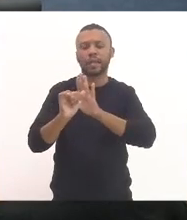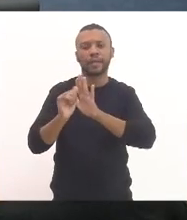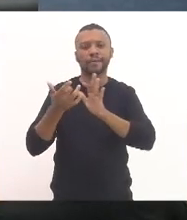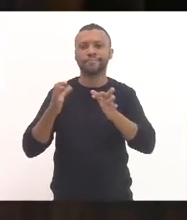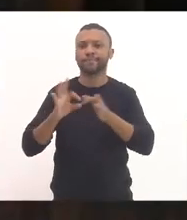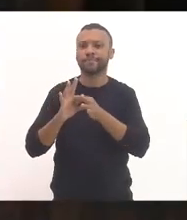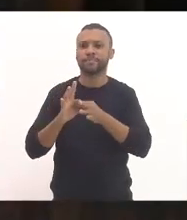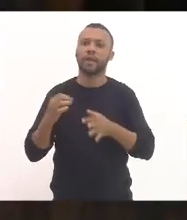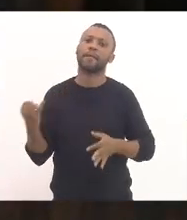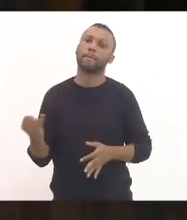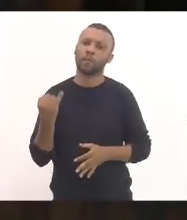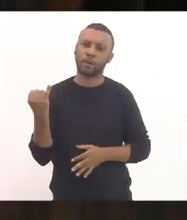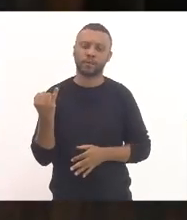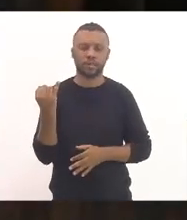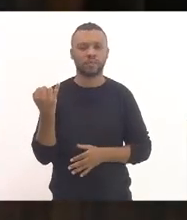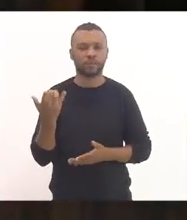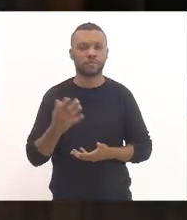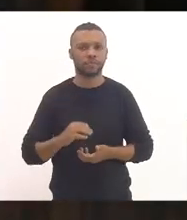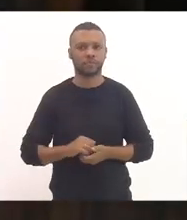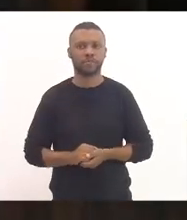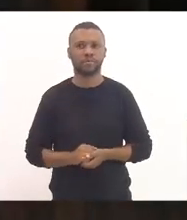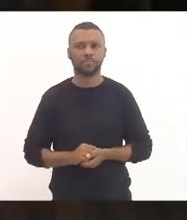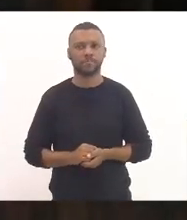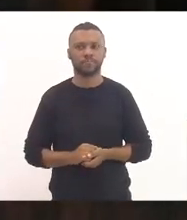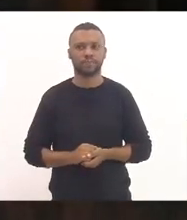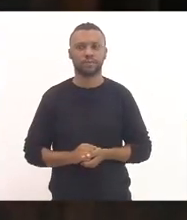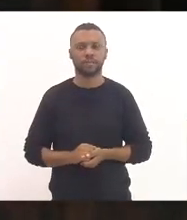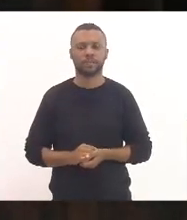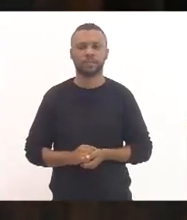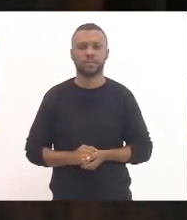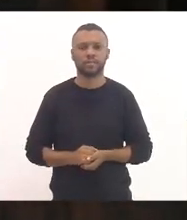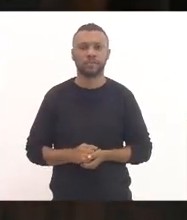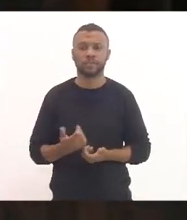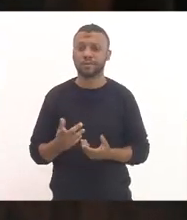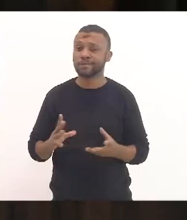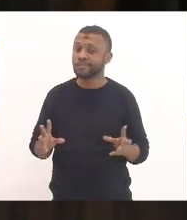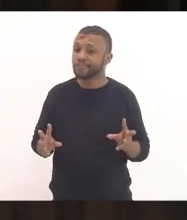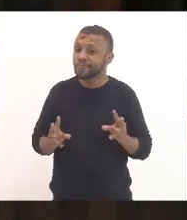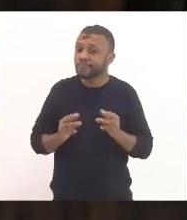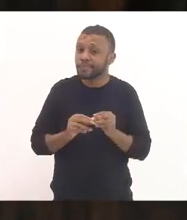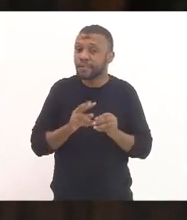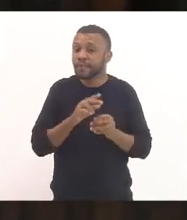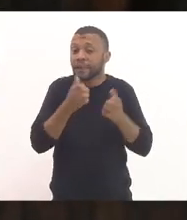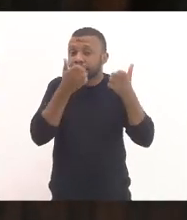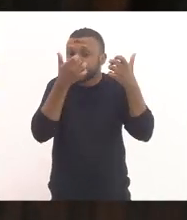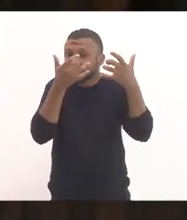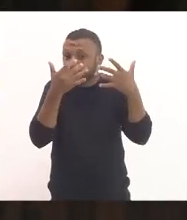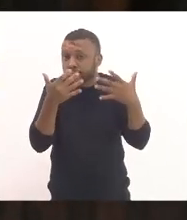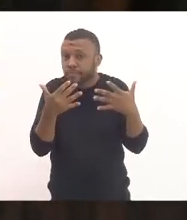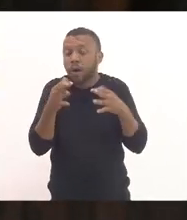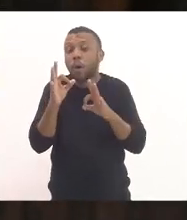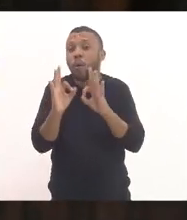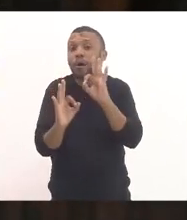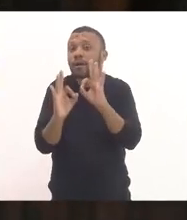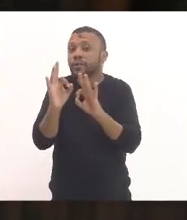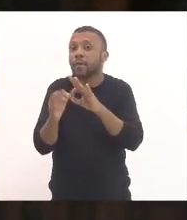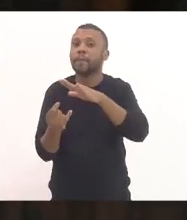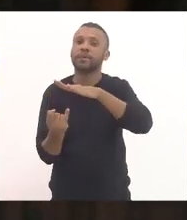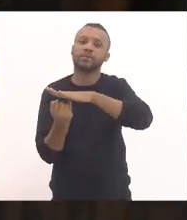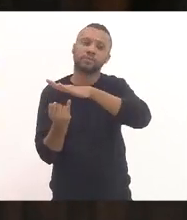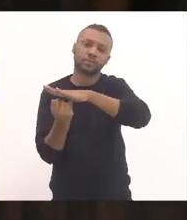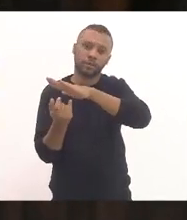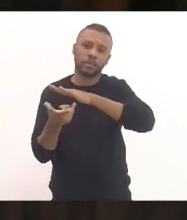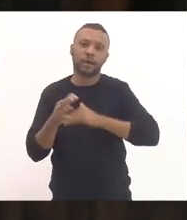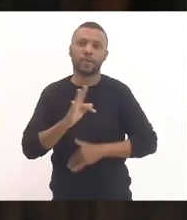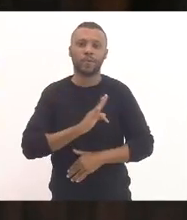discussão importante né mas já vista que vai definir organizar uma instituição que a polícia